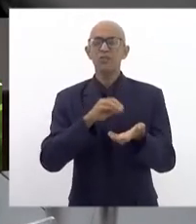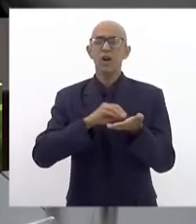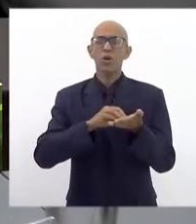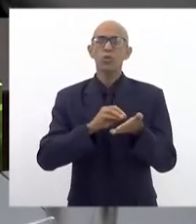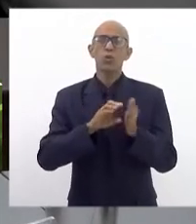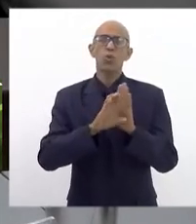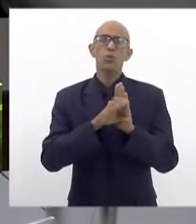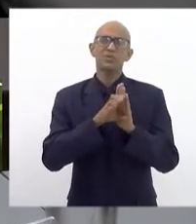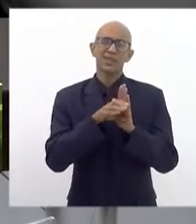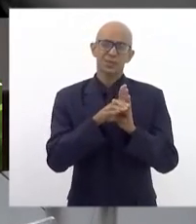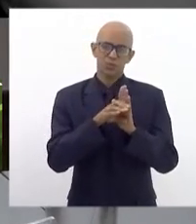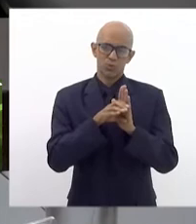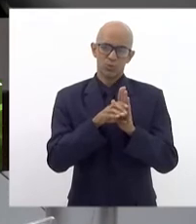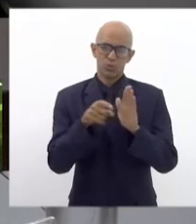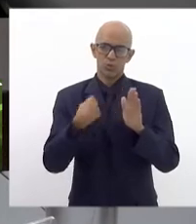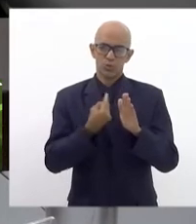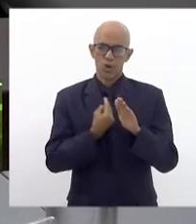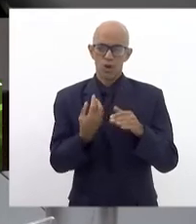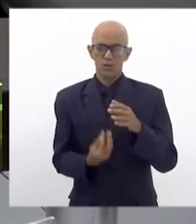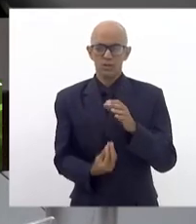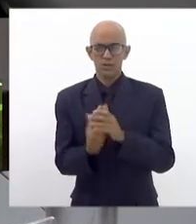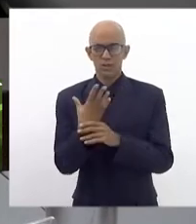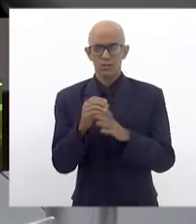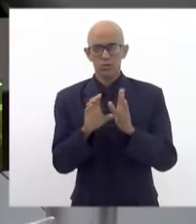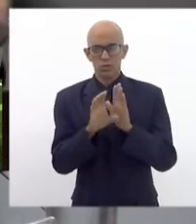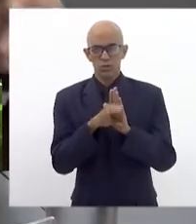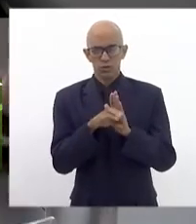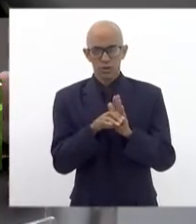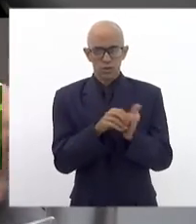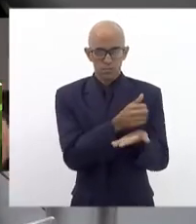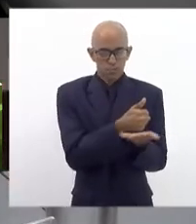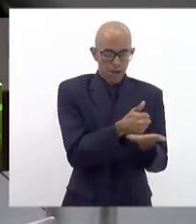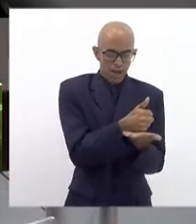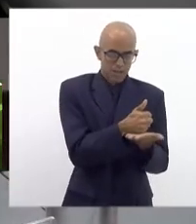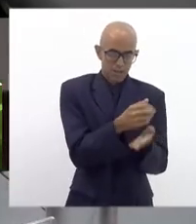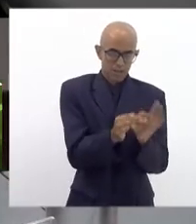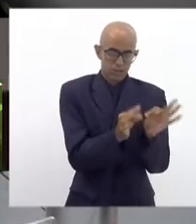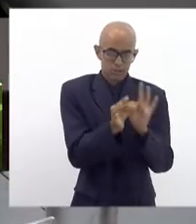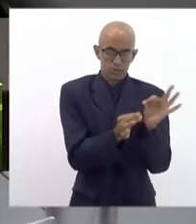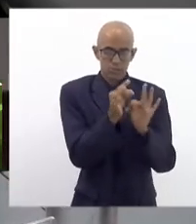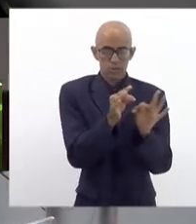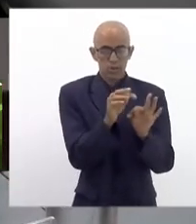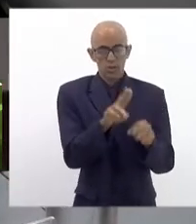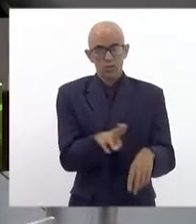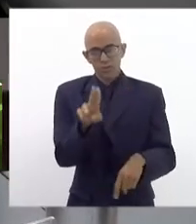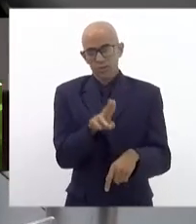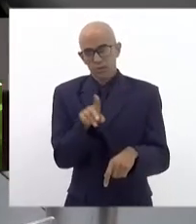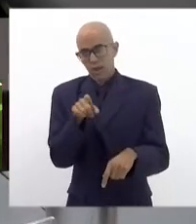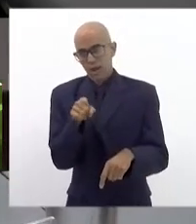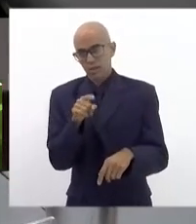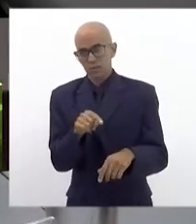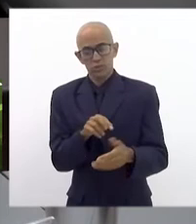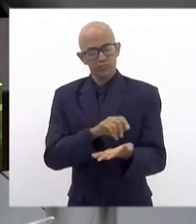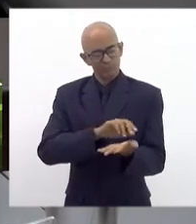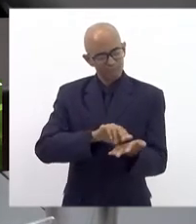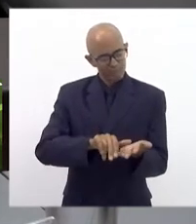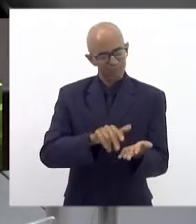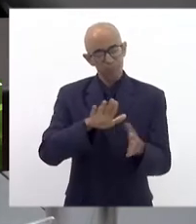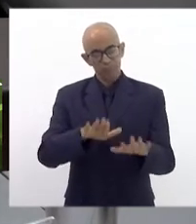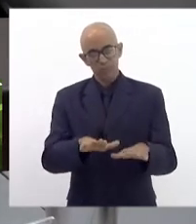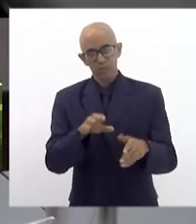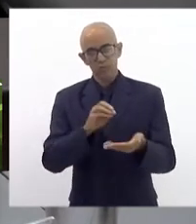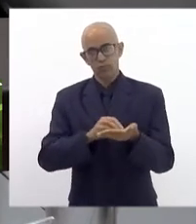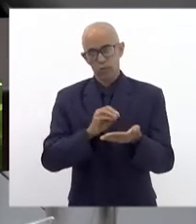A gente define o que é empresa de base tecnológica, definimos o que é academia, o que é universidade, o que é isso, o que é aquilo. Então, eu propus